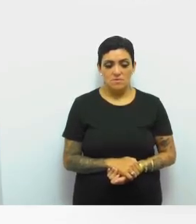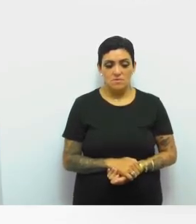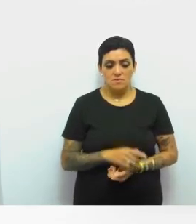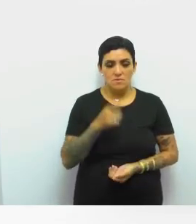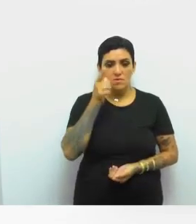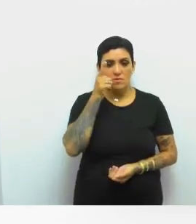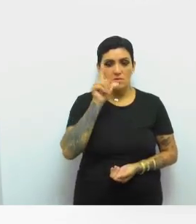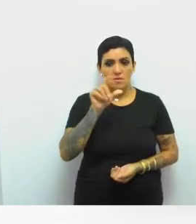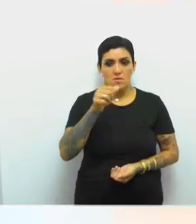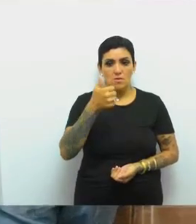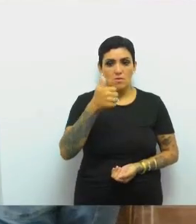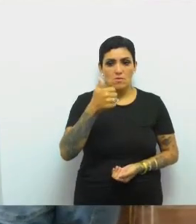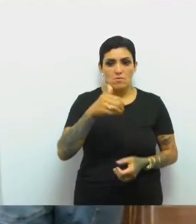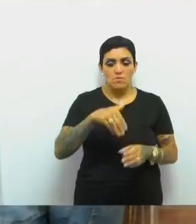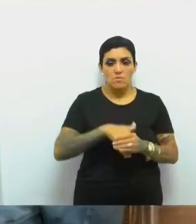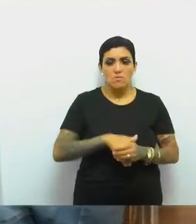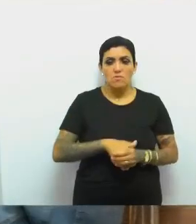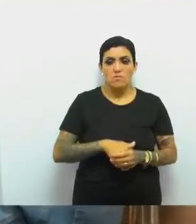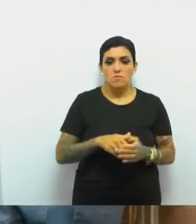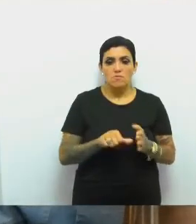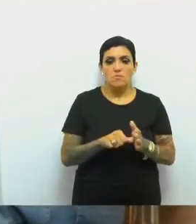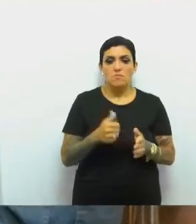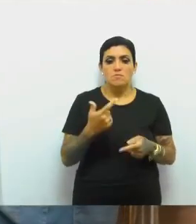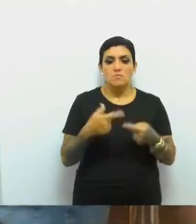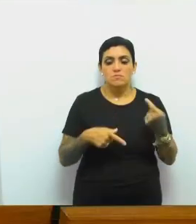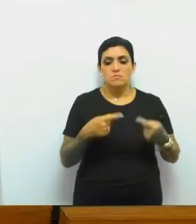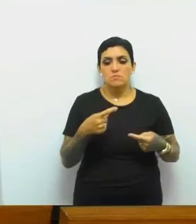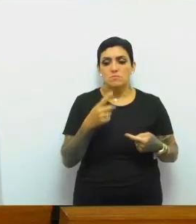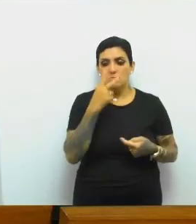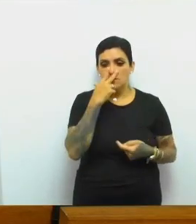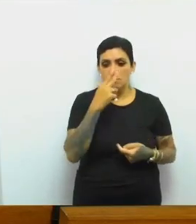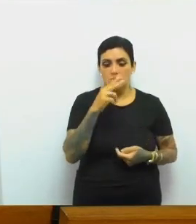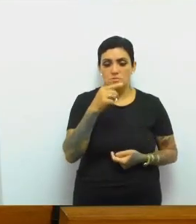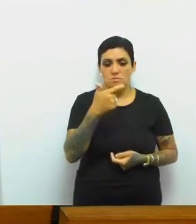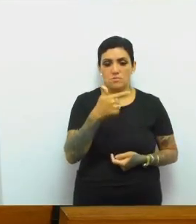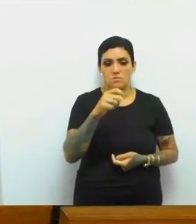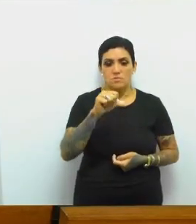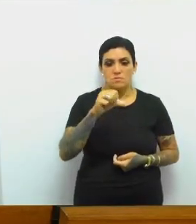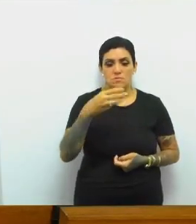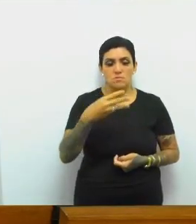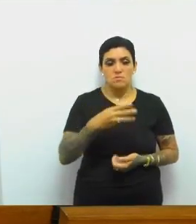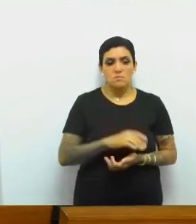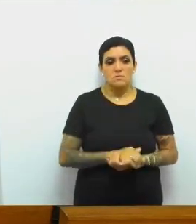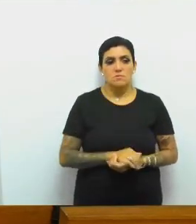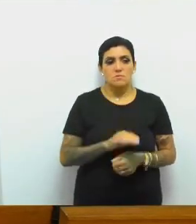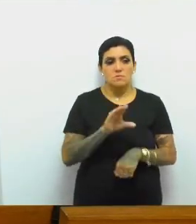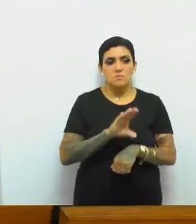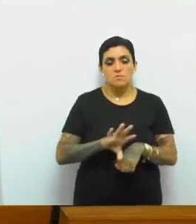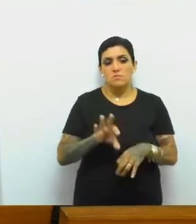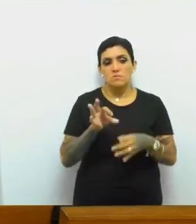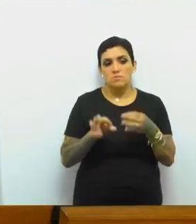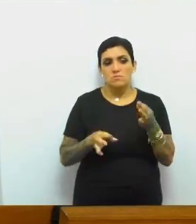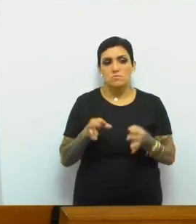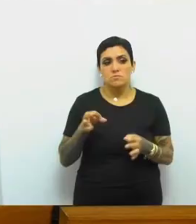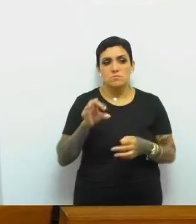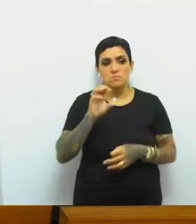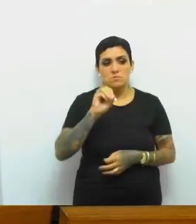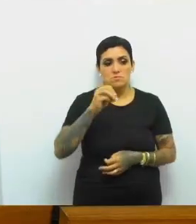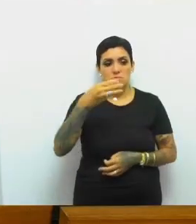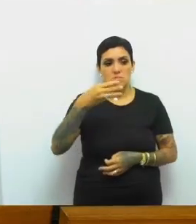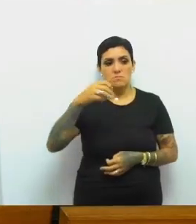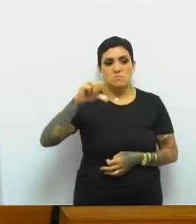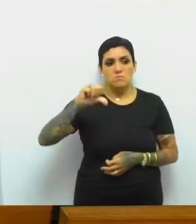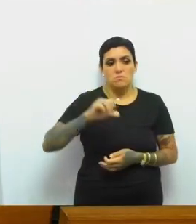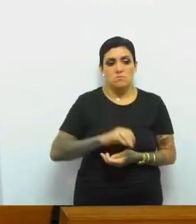Aprovado por 11 votos. Em primeira discussão, parecer 293 da Comissão de Justiça e parecer 039 da Comissão de